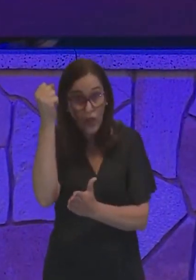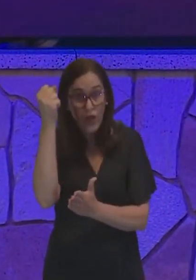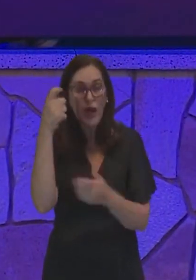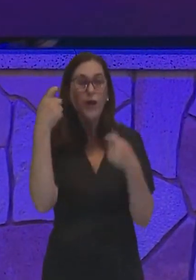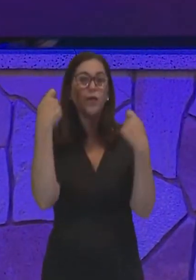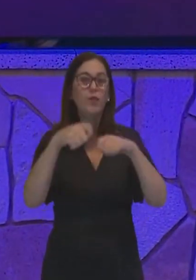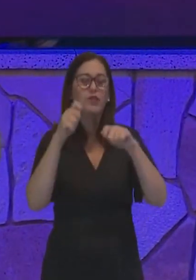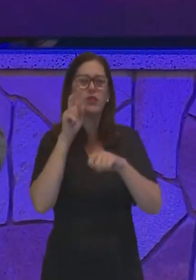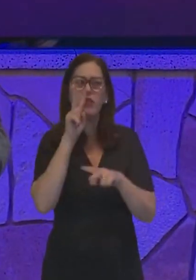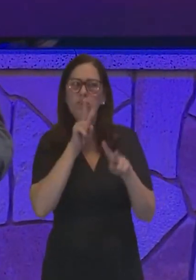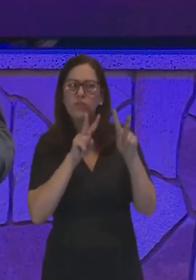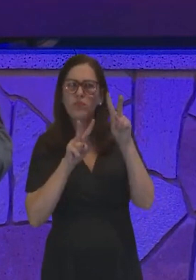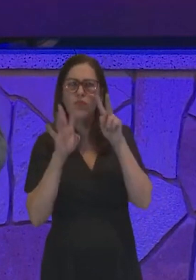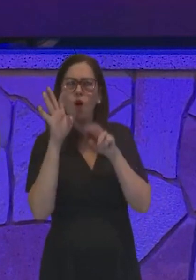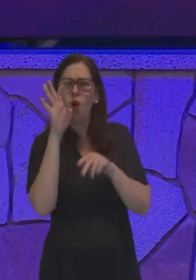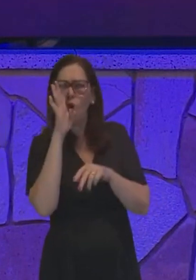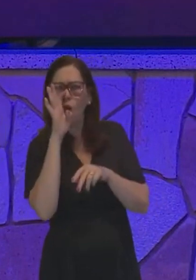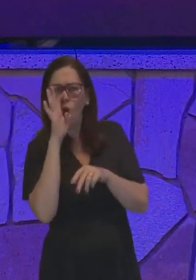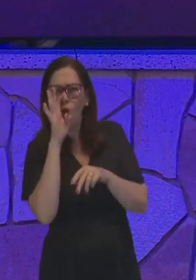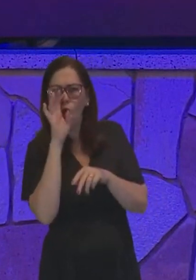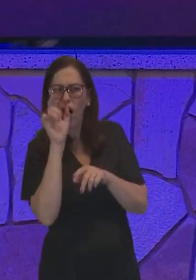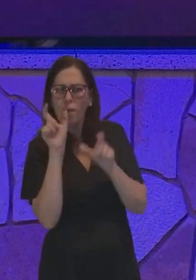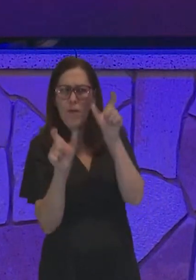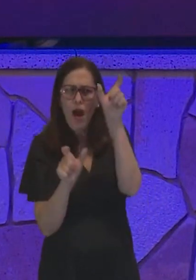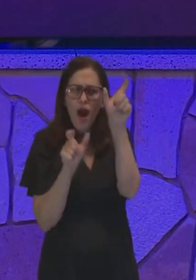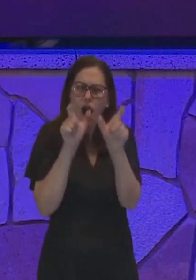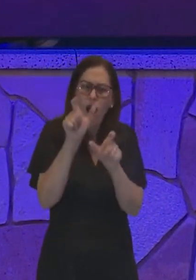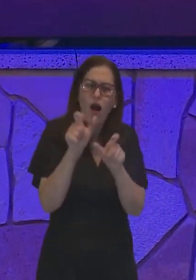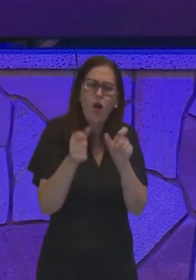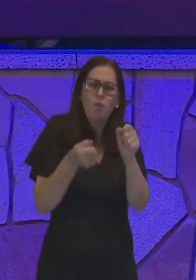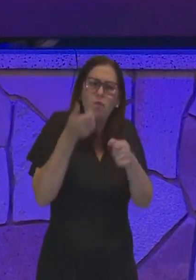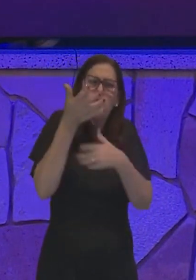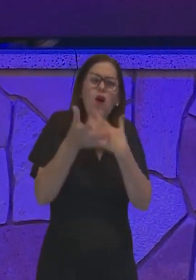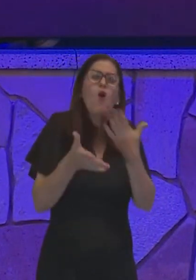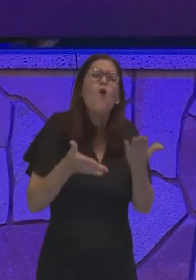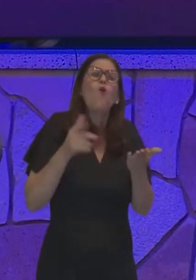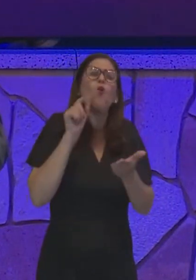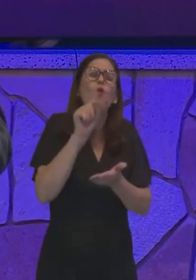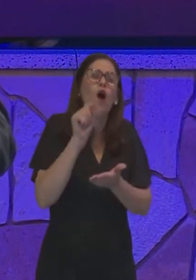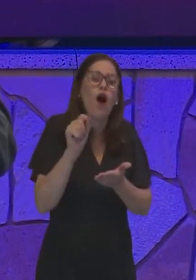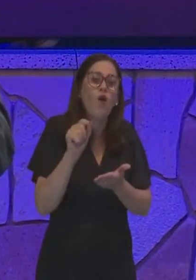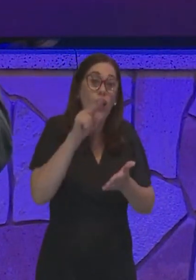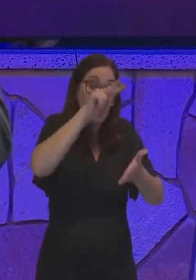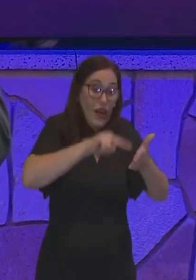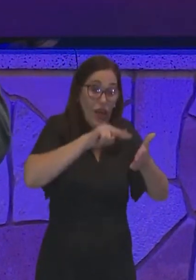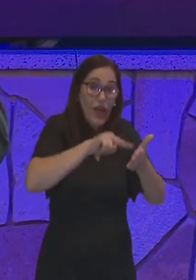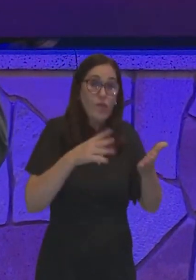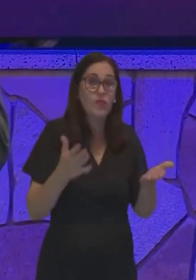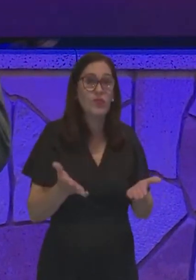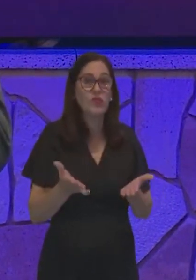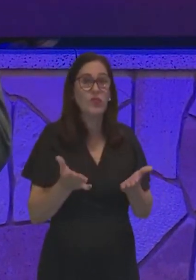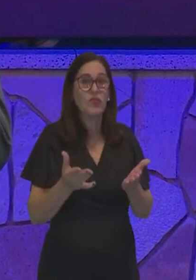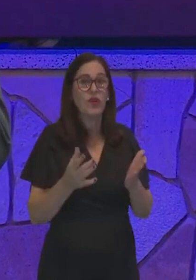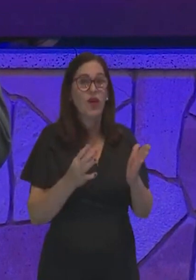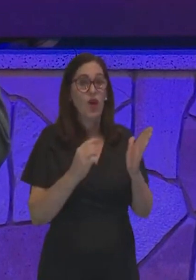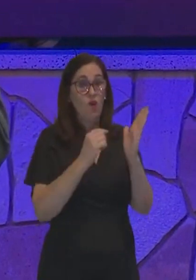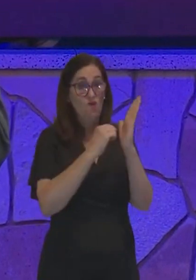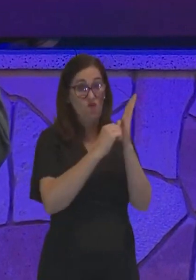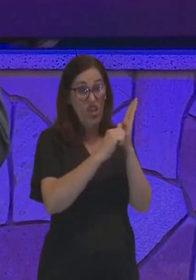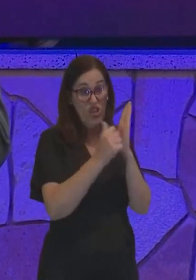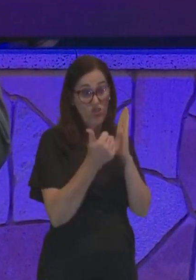precisa observar estas palavras. Quais palavras? A que nós lemos aqui no verso 11.